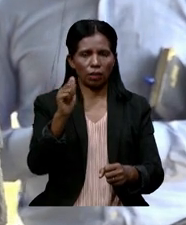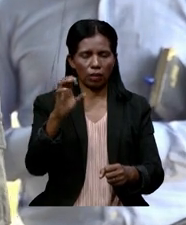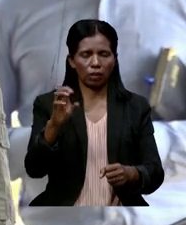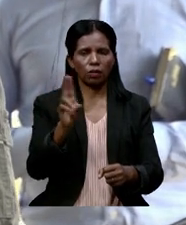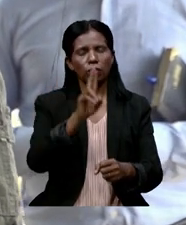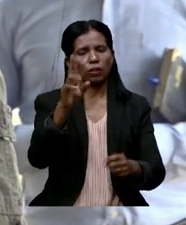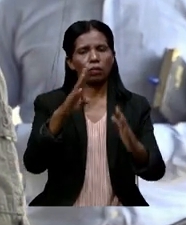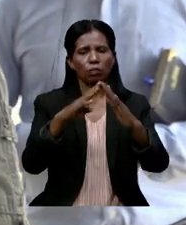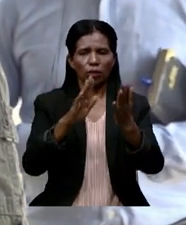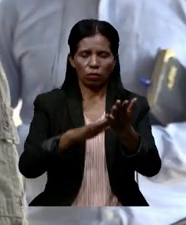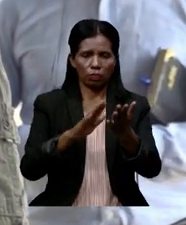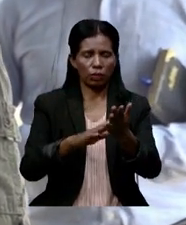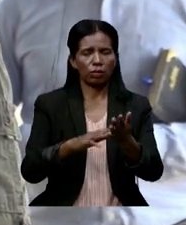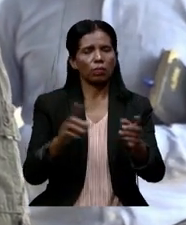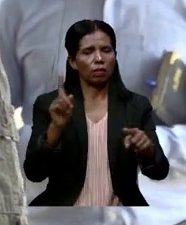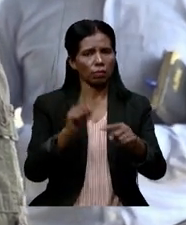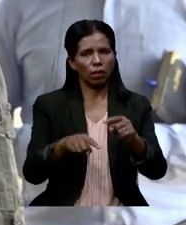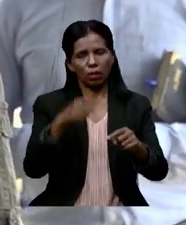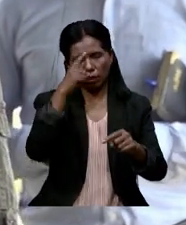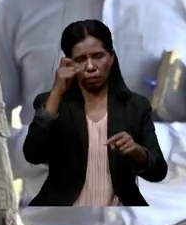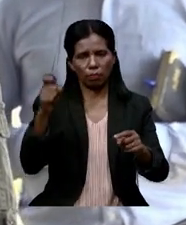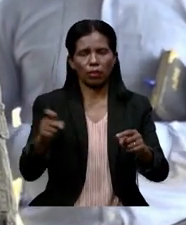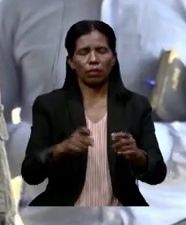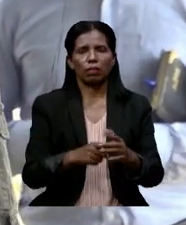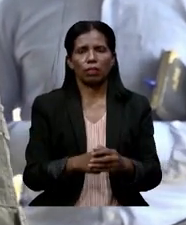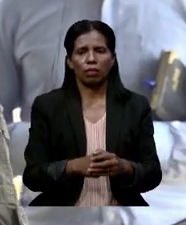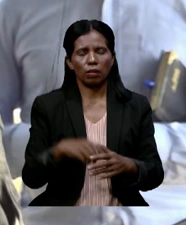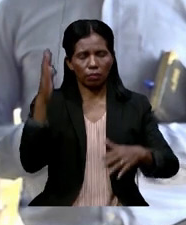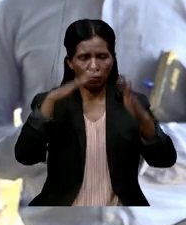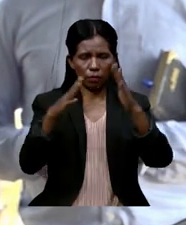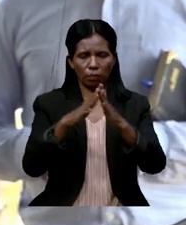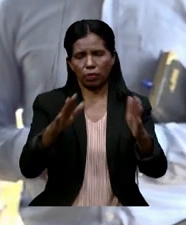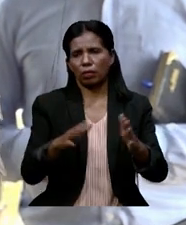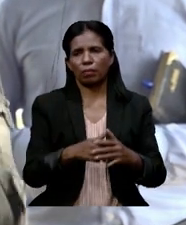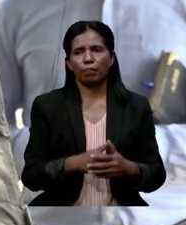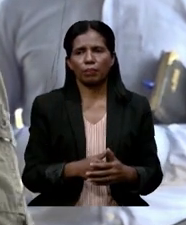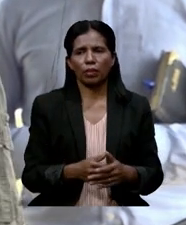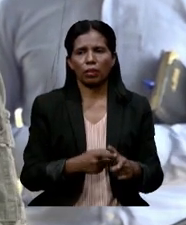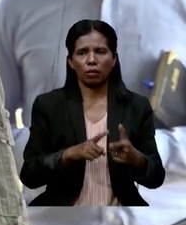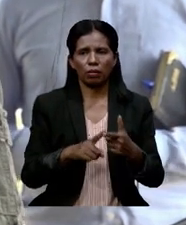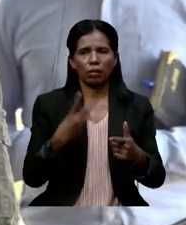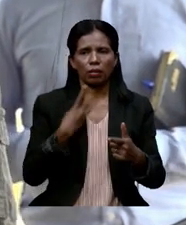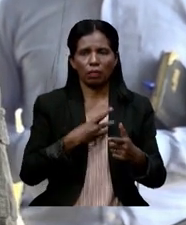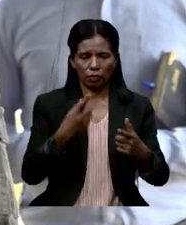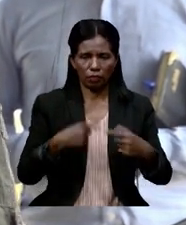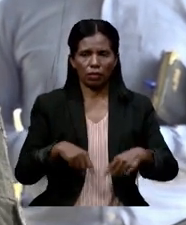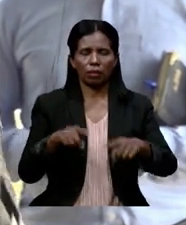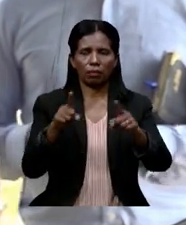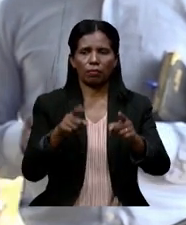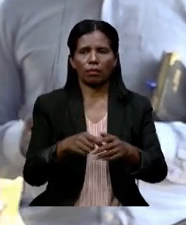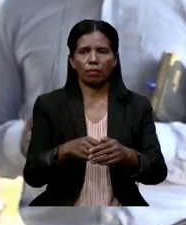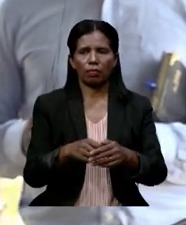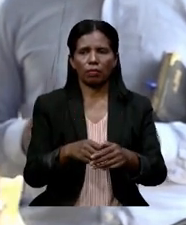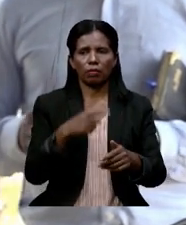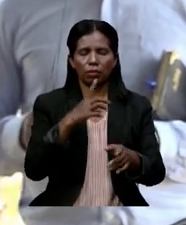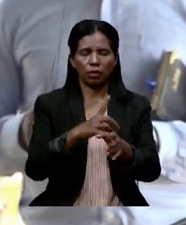bele, não é problema, vou atrair também. Não é a unidade de dia, depois a minha filha vá, ao ser a rúca